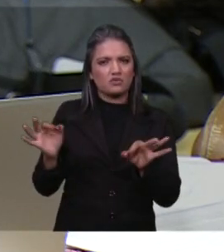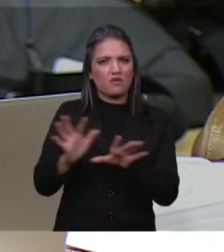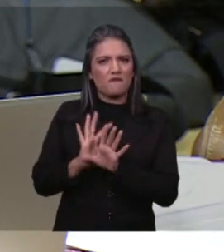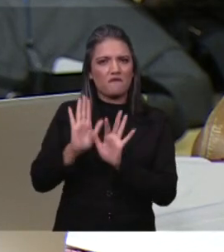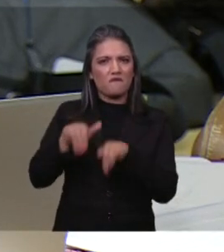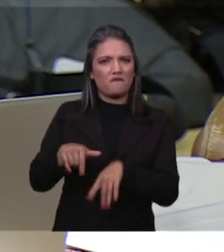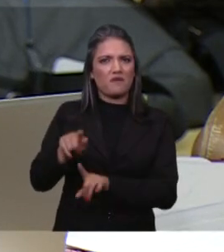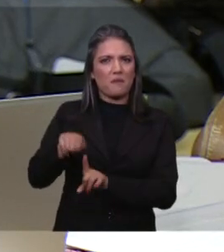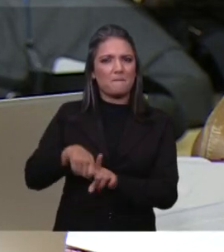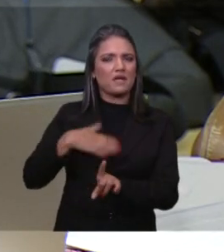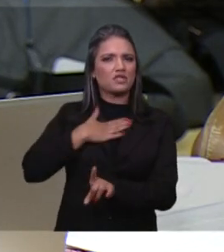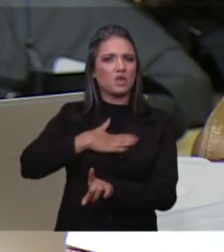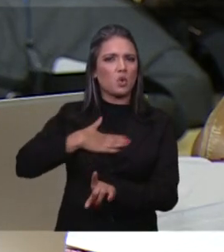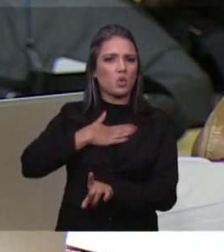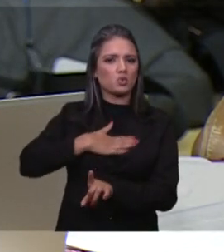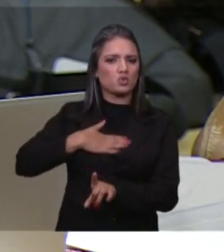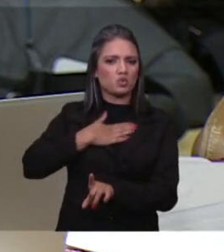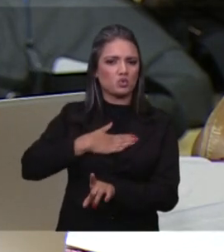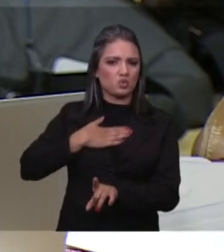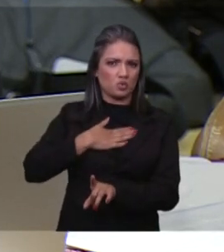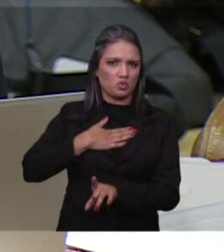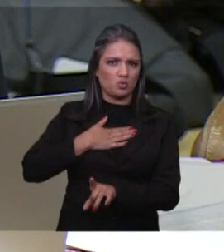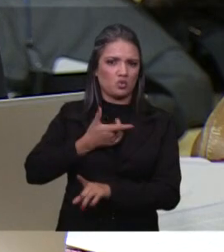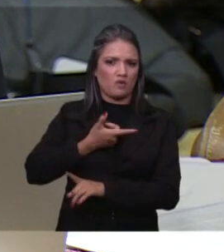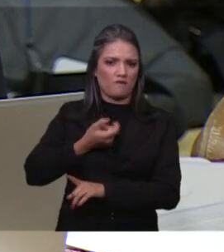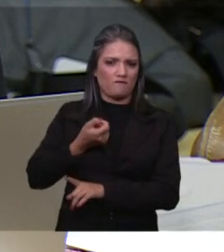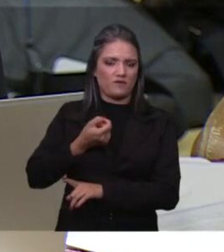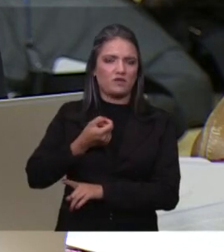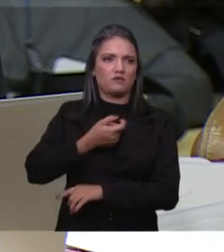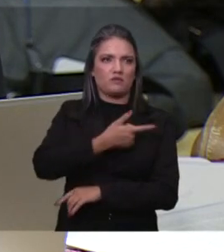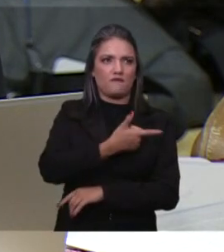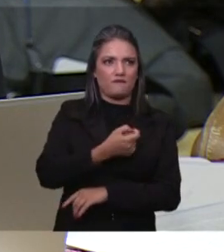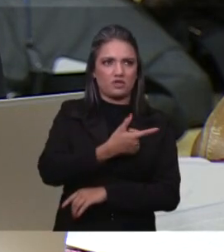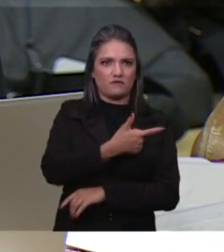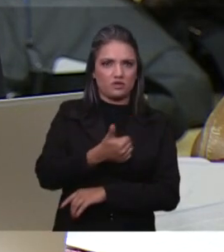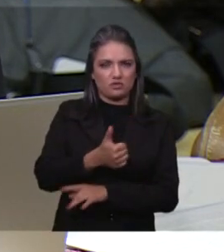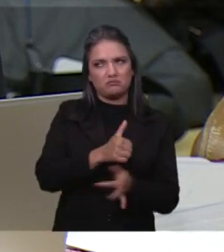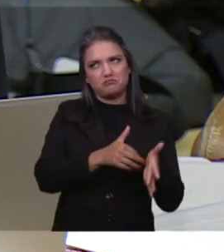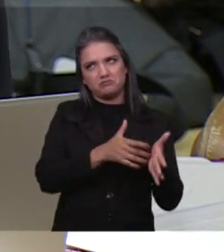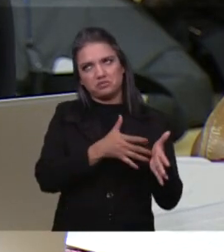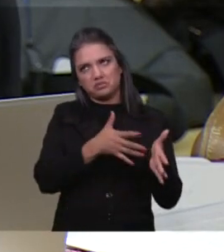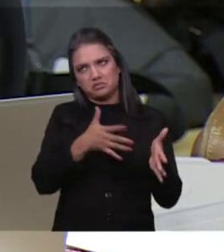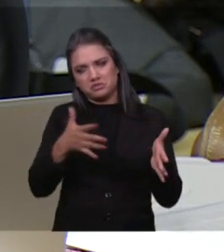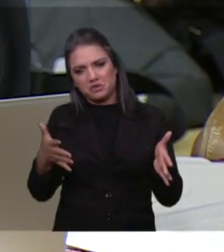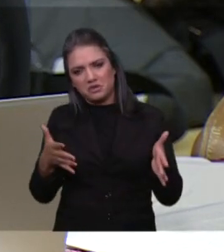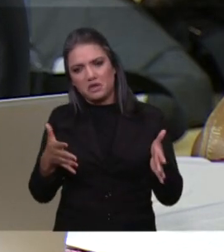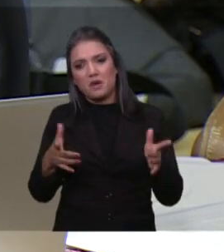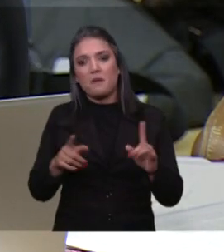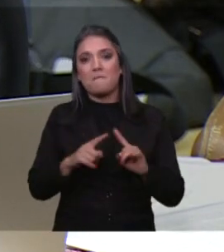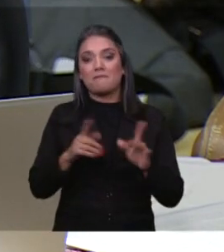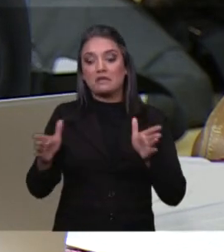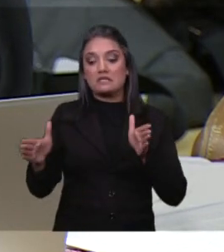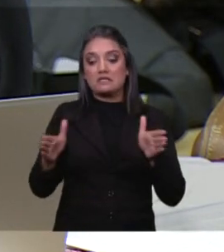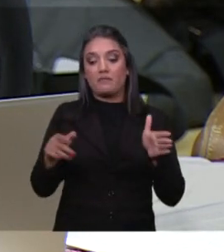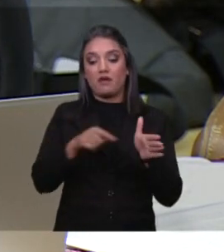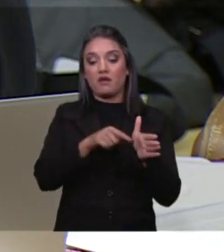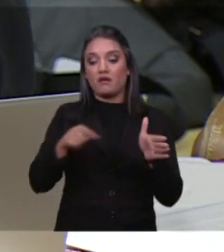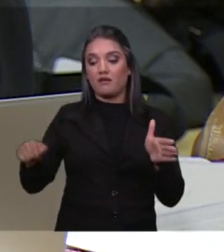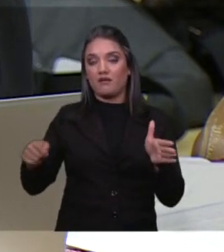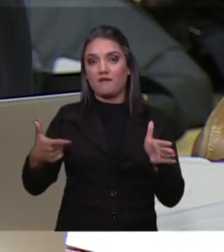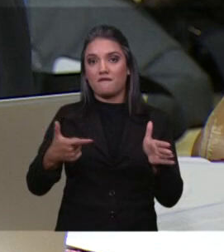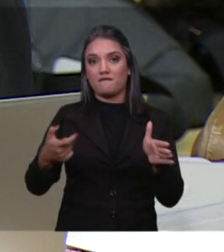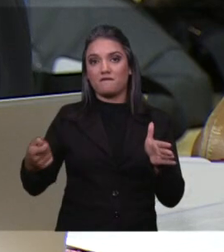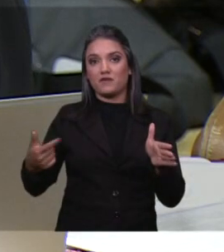embargos foram julgados em agosto de 2021. Transitou logo depois. Mas nesse ínterim, algumas ações